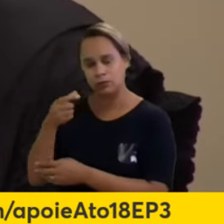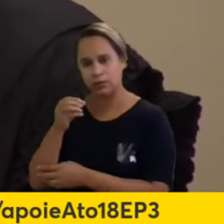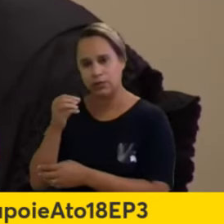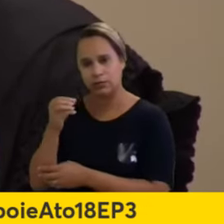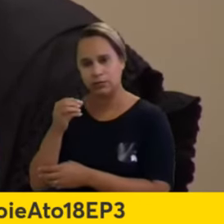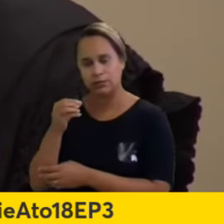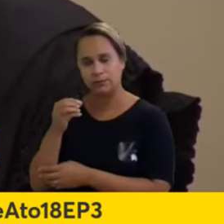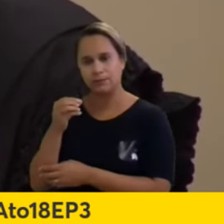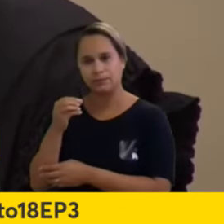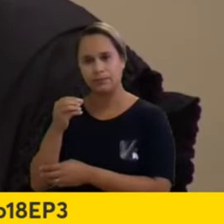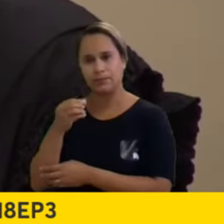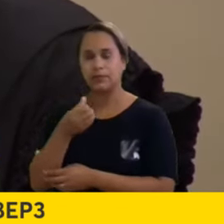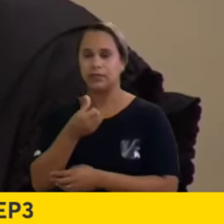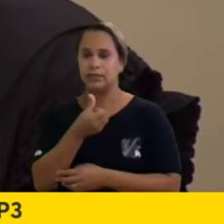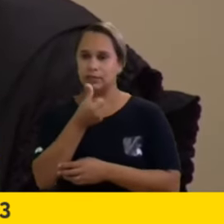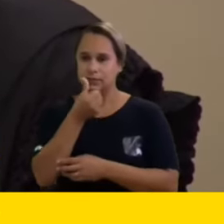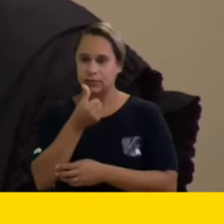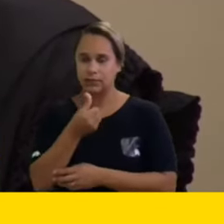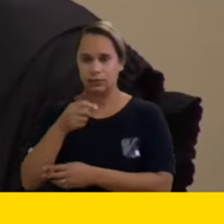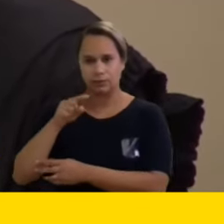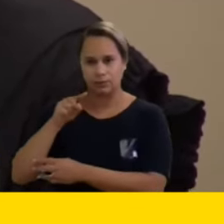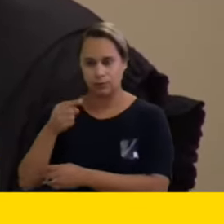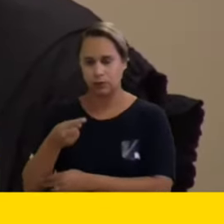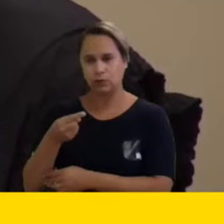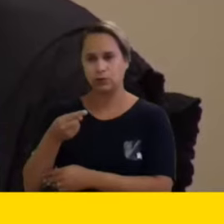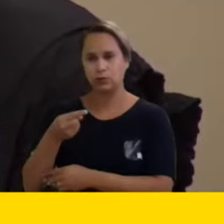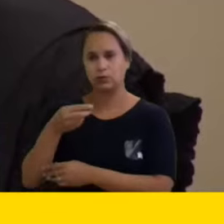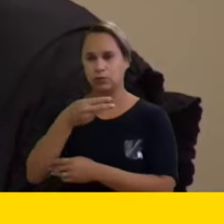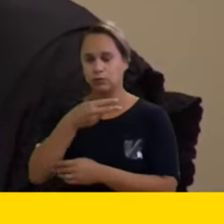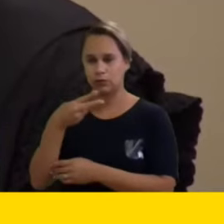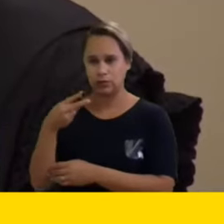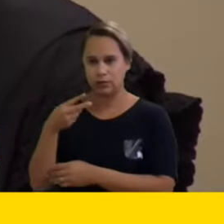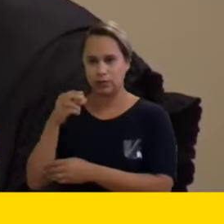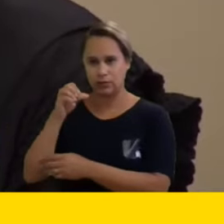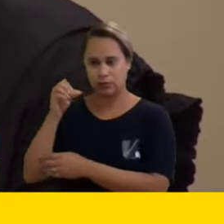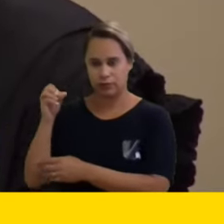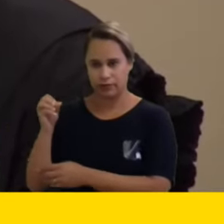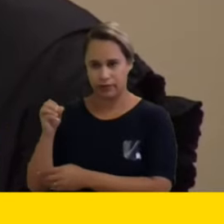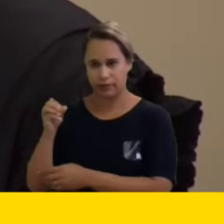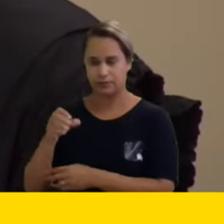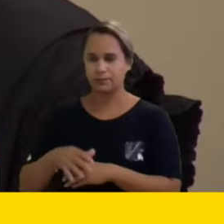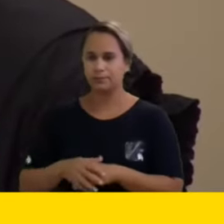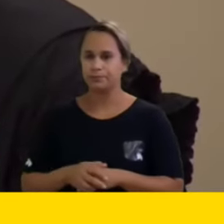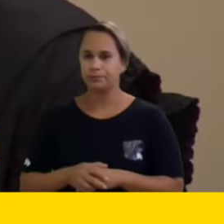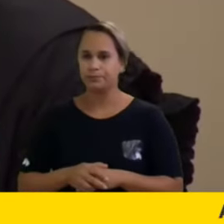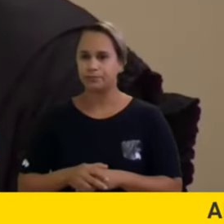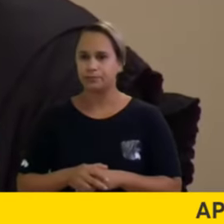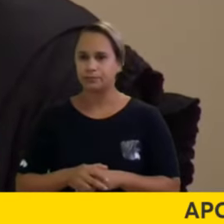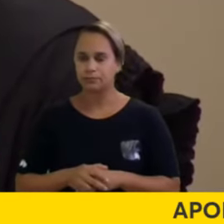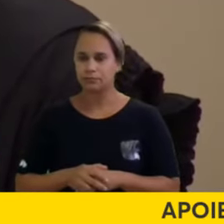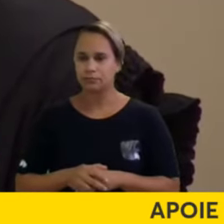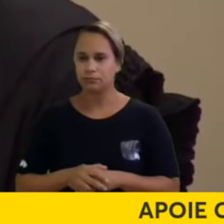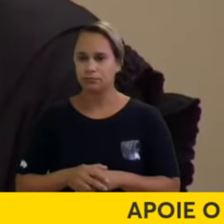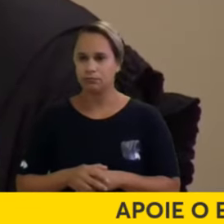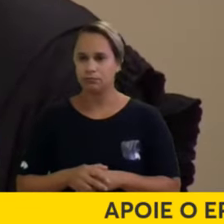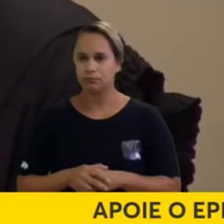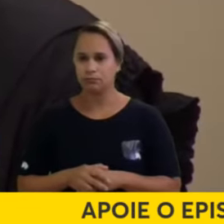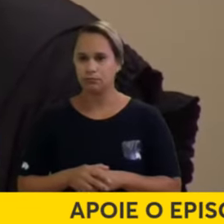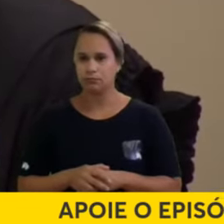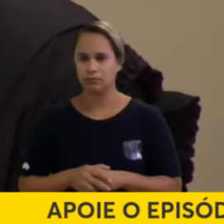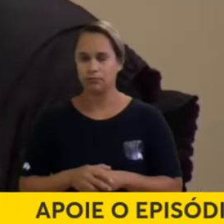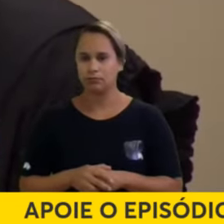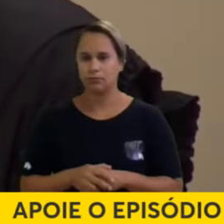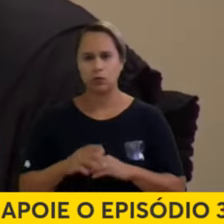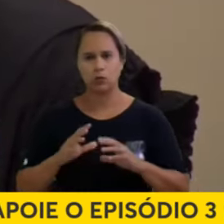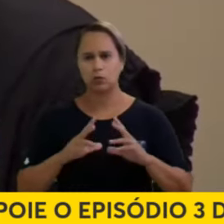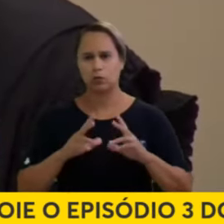6690 e as notas equivalem a 2000 R 360 e 6690 tudo indica